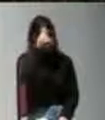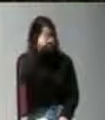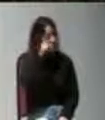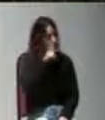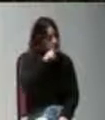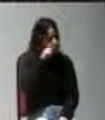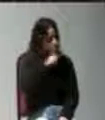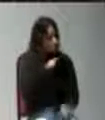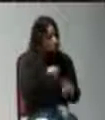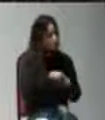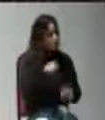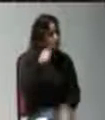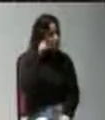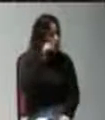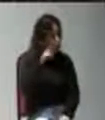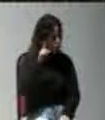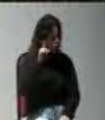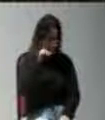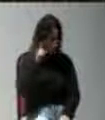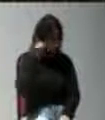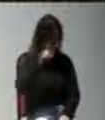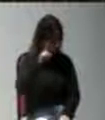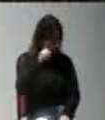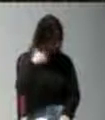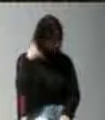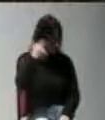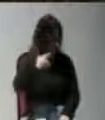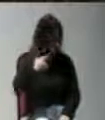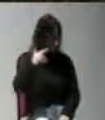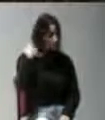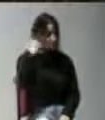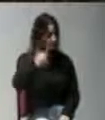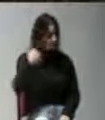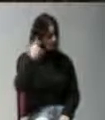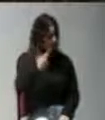Princeton, em London School of Economics. Em diferentes